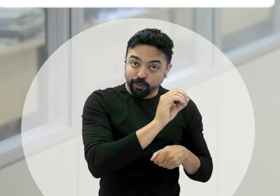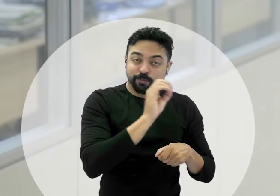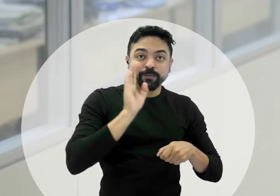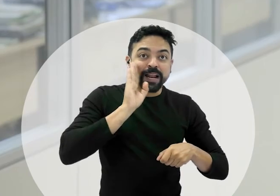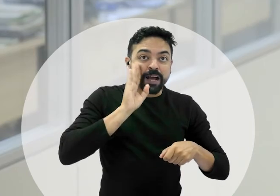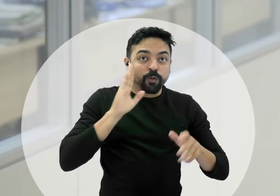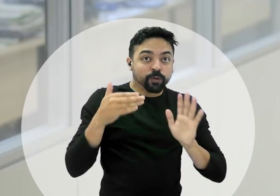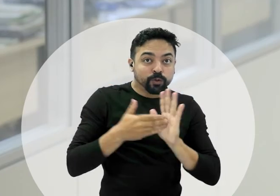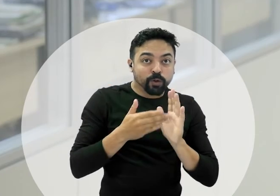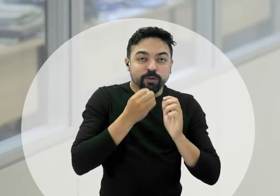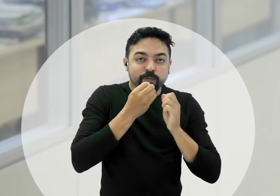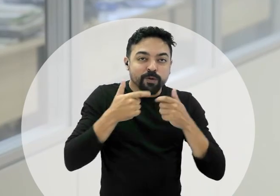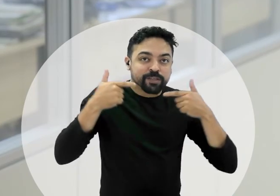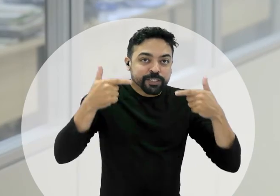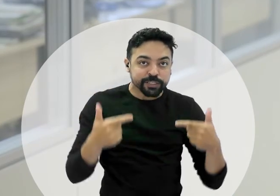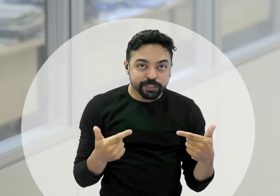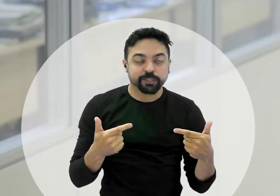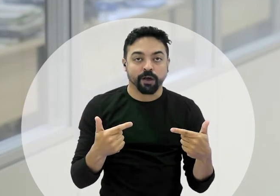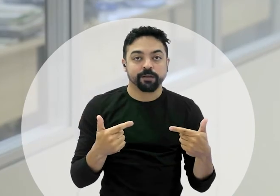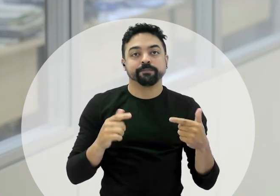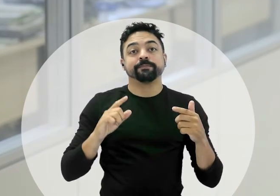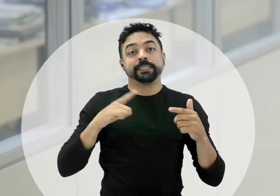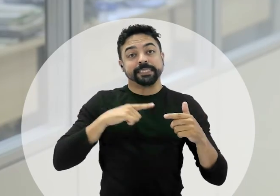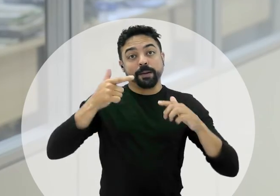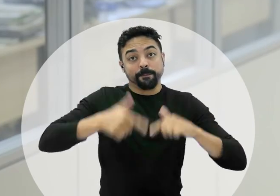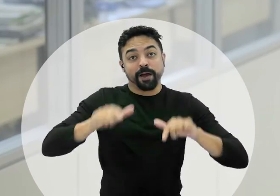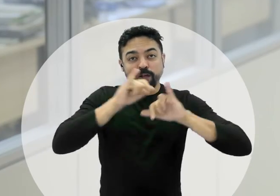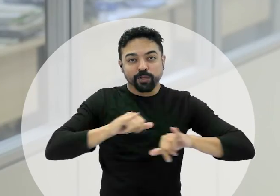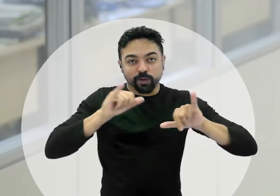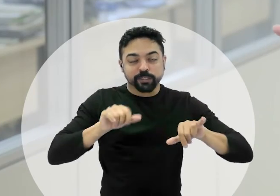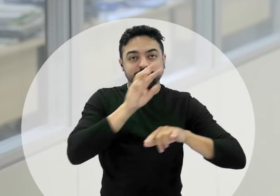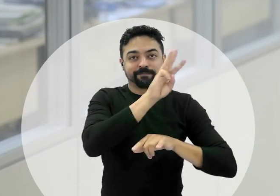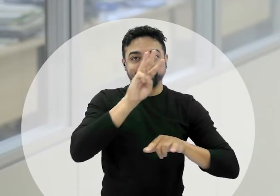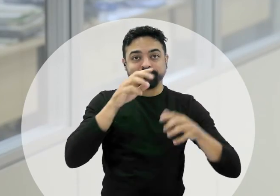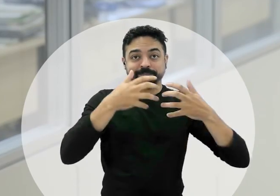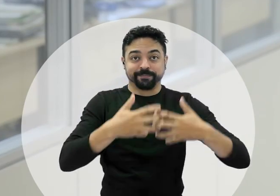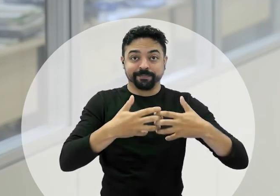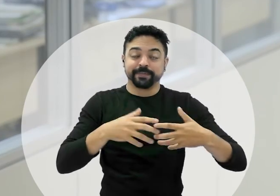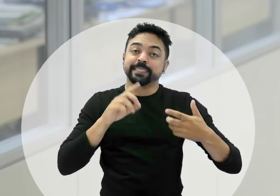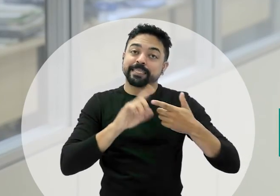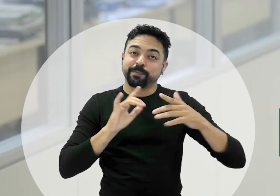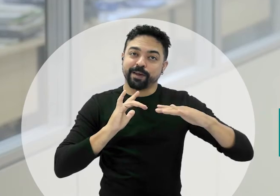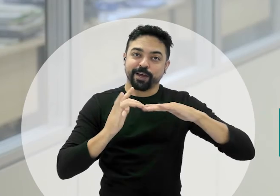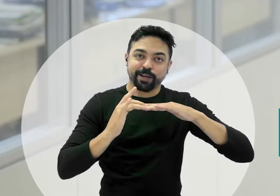modalidades. Você confere os detalhes destas e de outras notícias no nosso portal, claro, e também